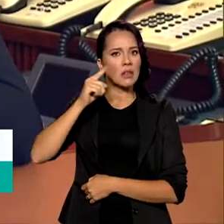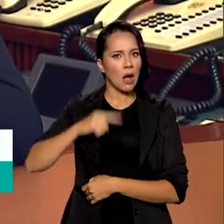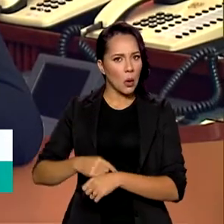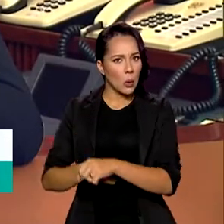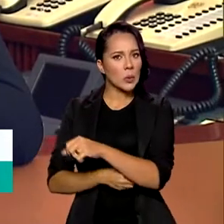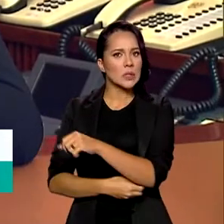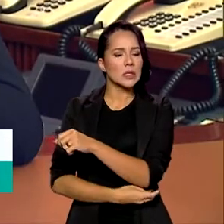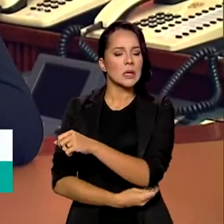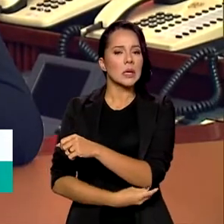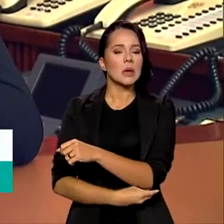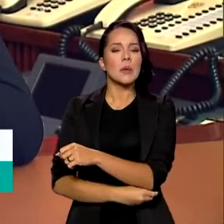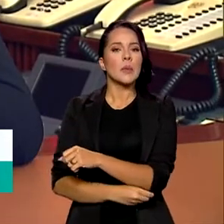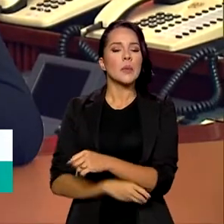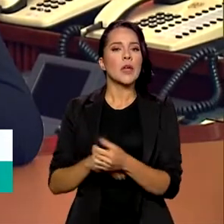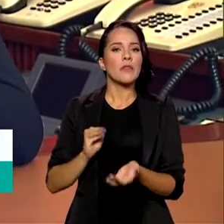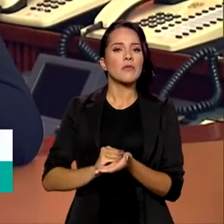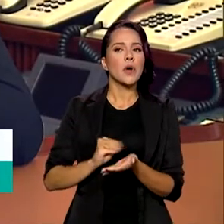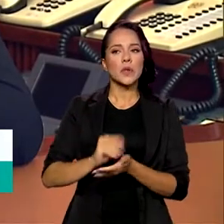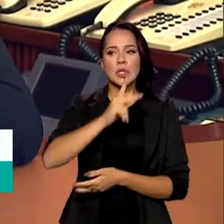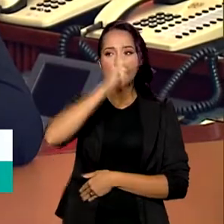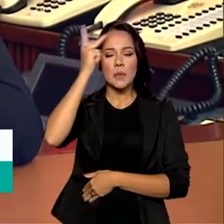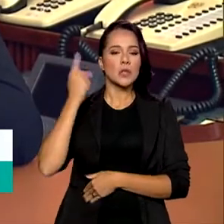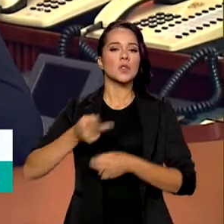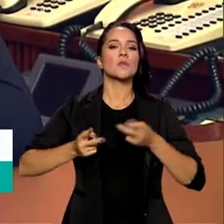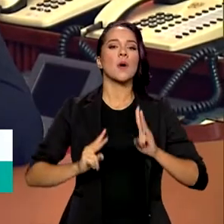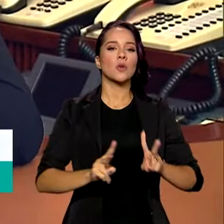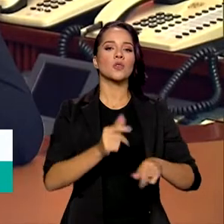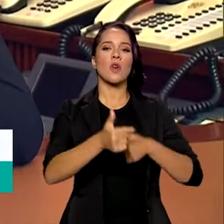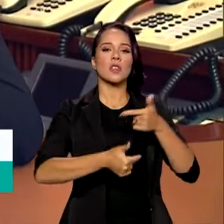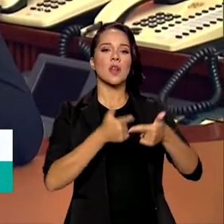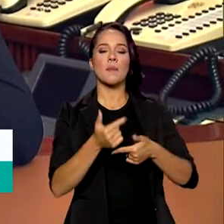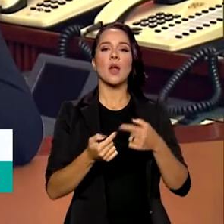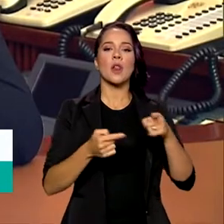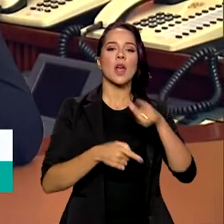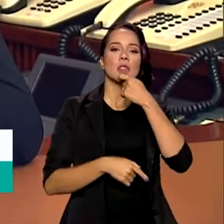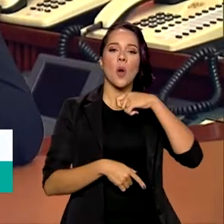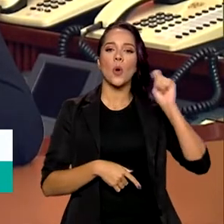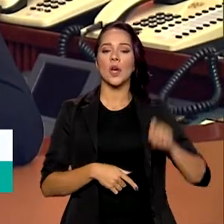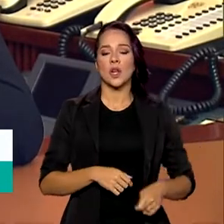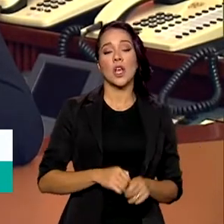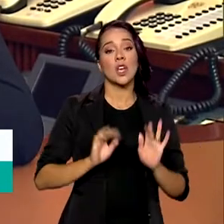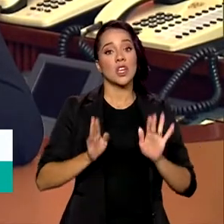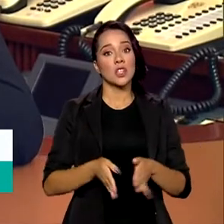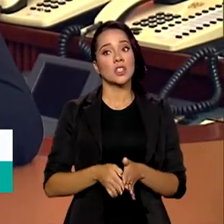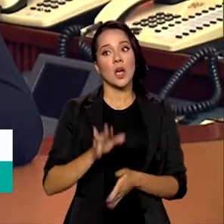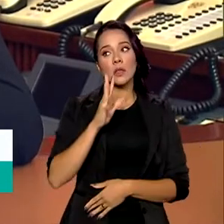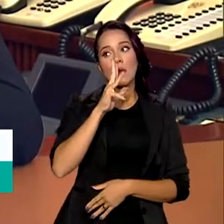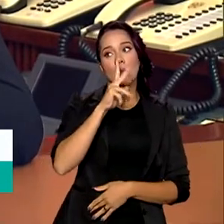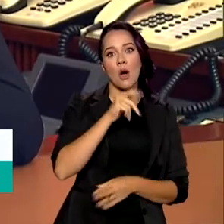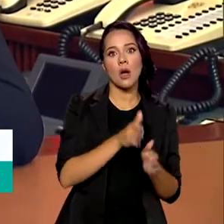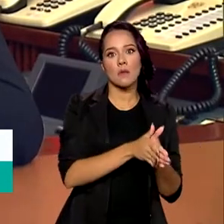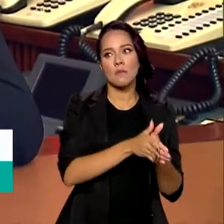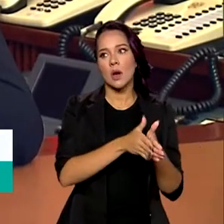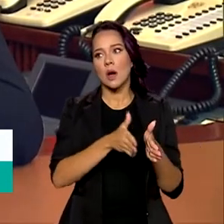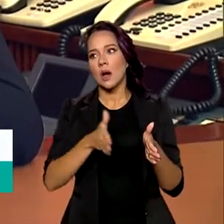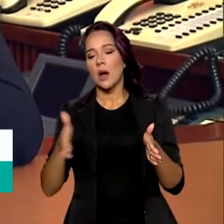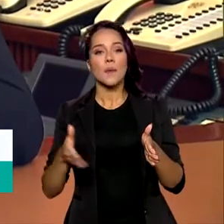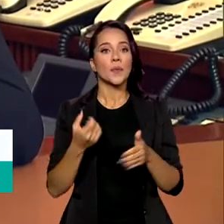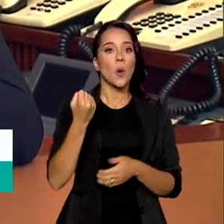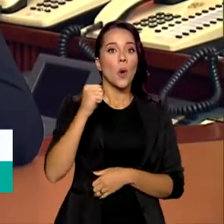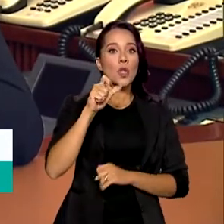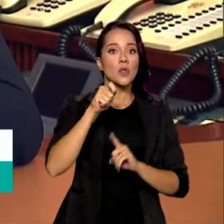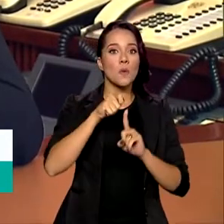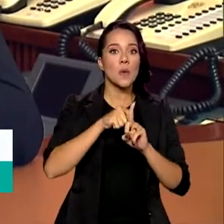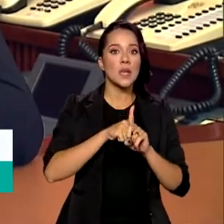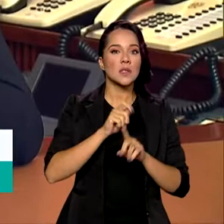Rússia frente a falta de pessoal para continuar a ofensiva na Ucrânia que já dura como você disse quase oito